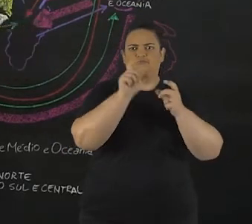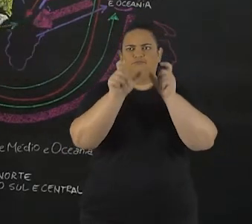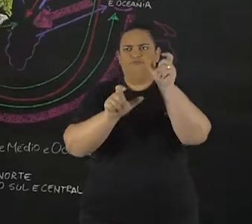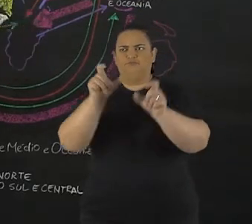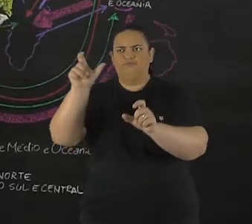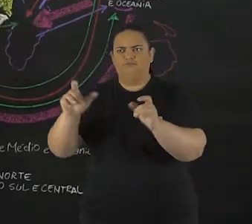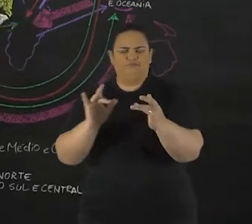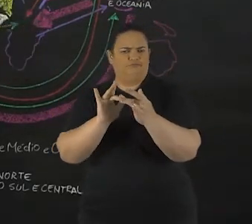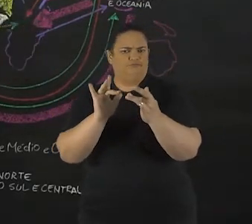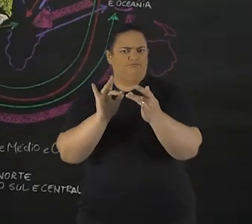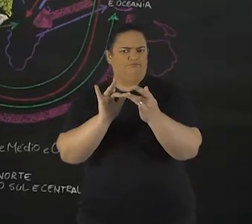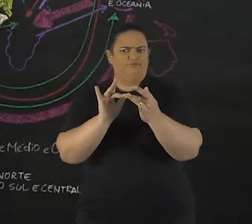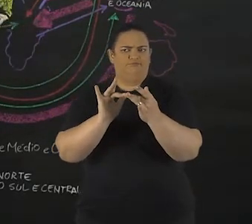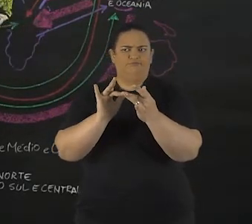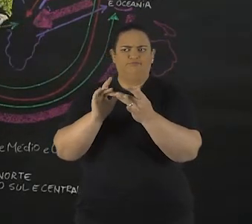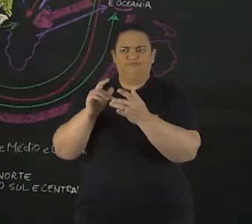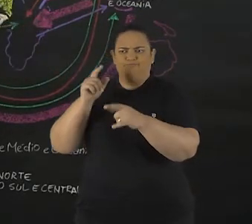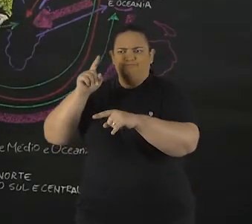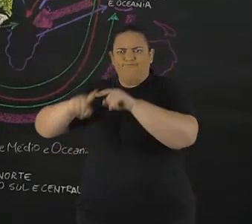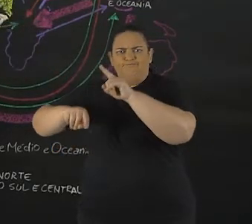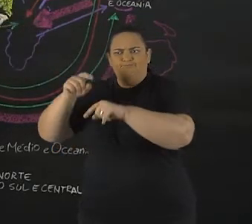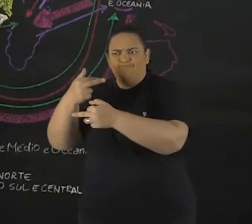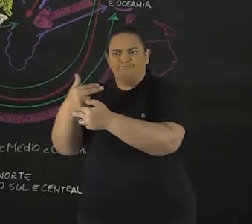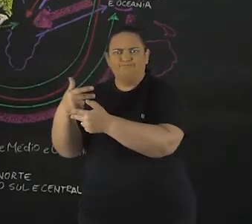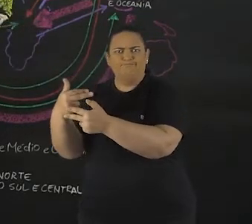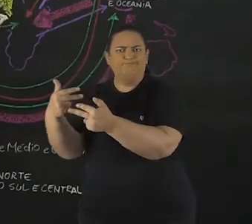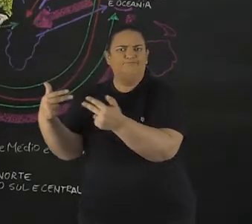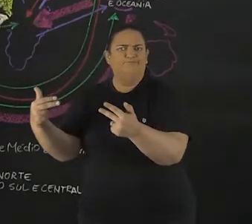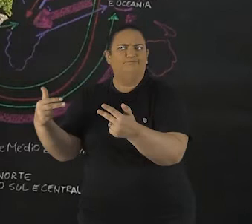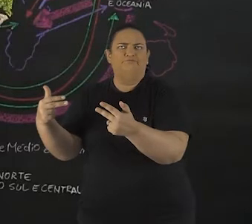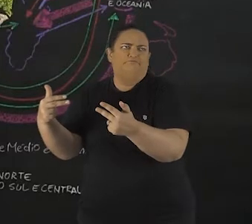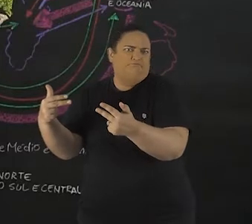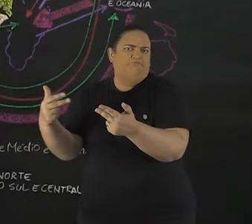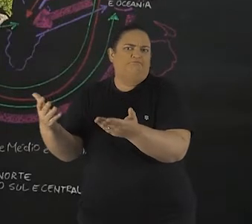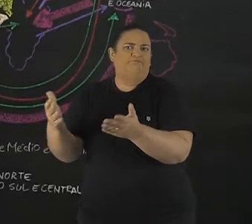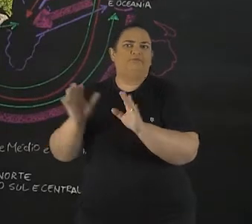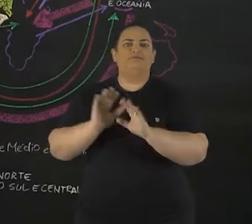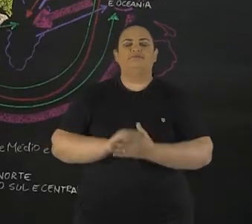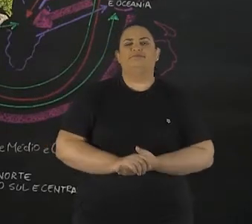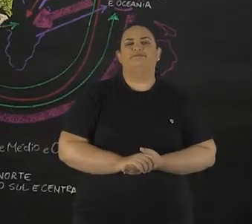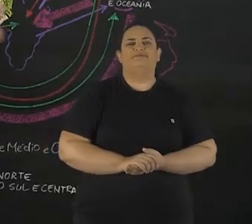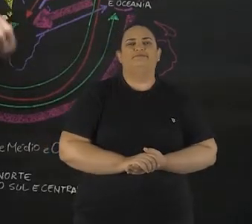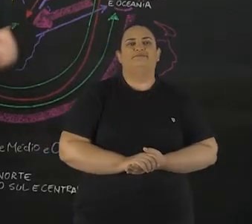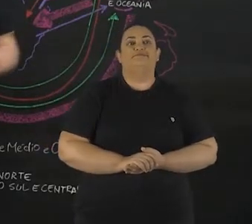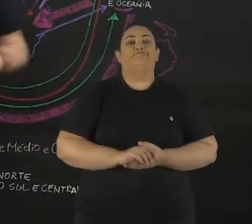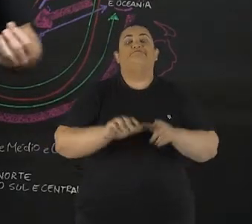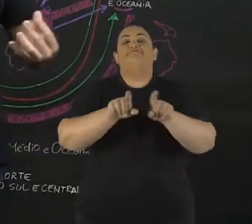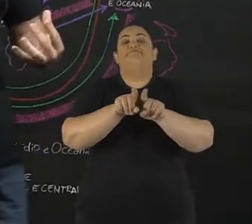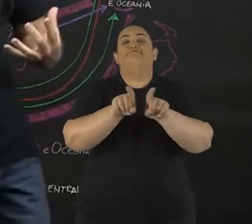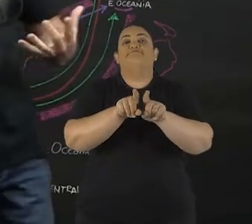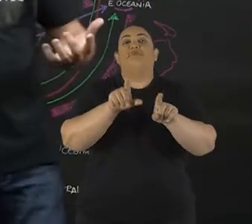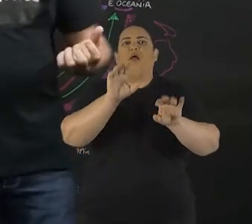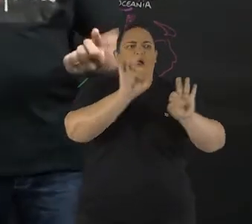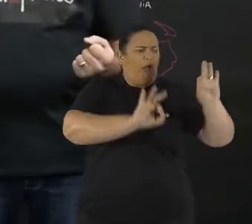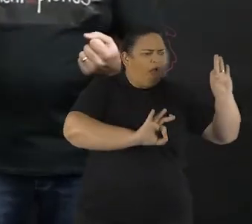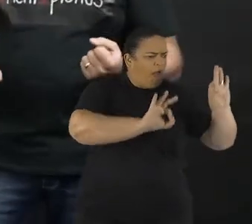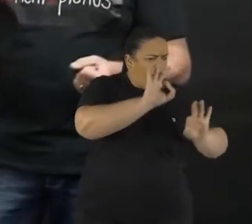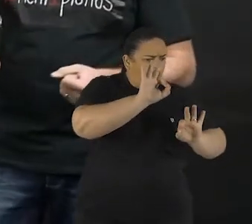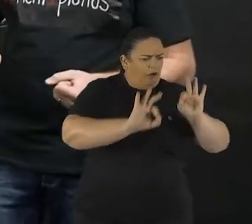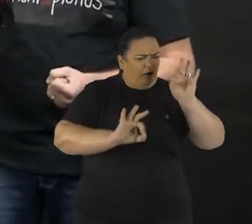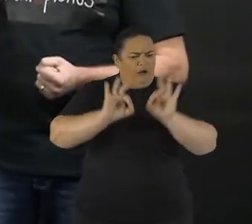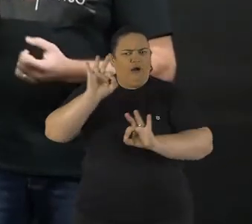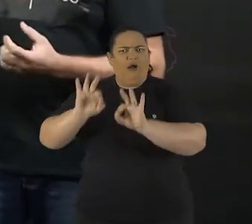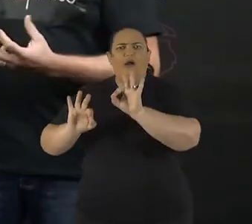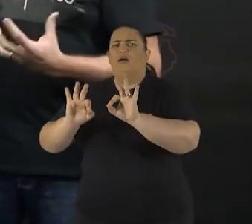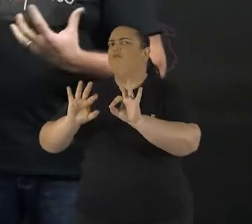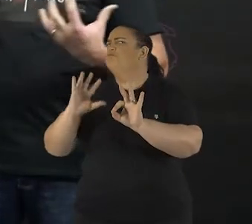de pessoas, fluxos de mercadorias, quem sabe? Ou como nós temos aí essa organização? Como será